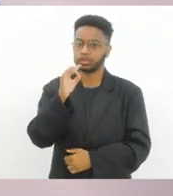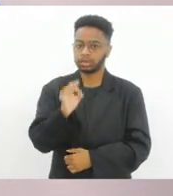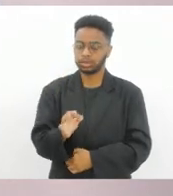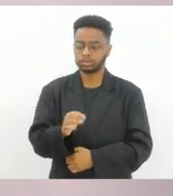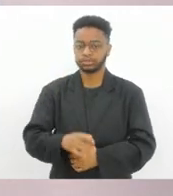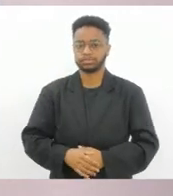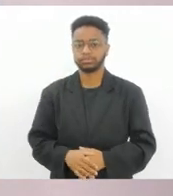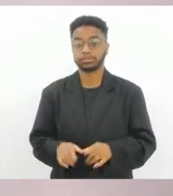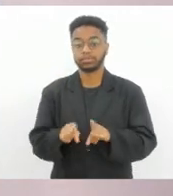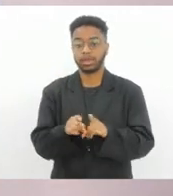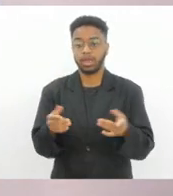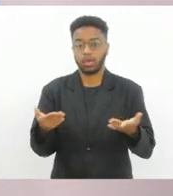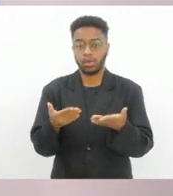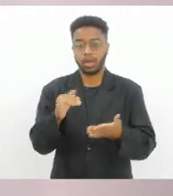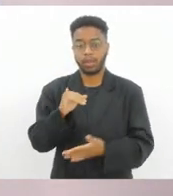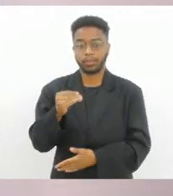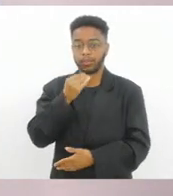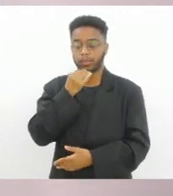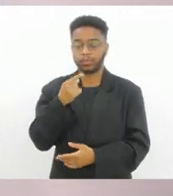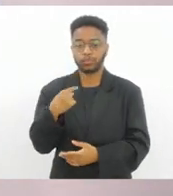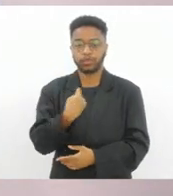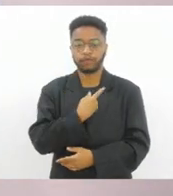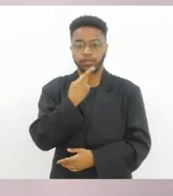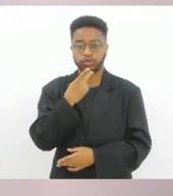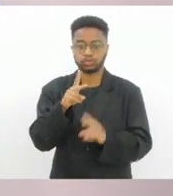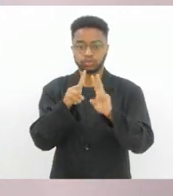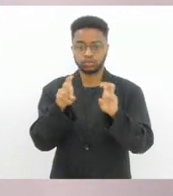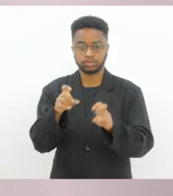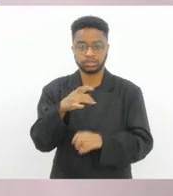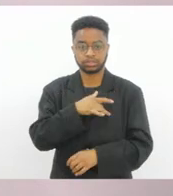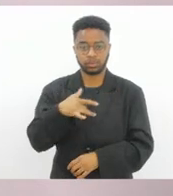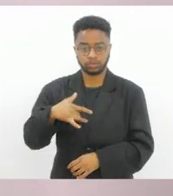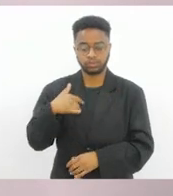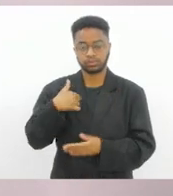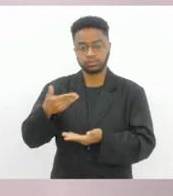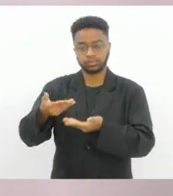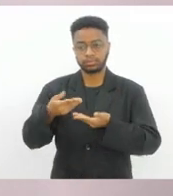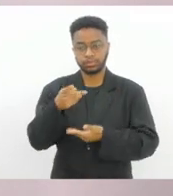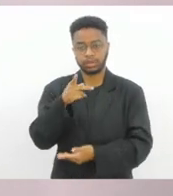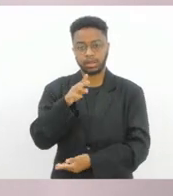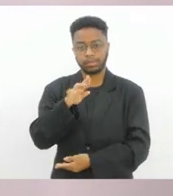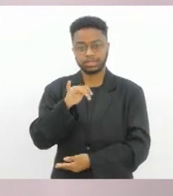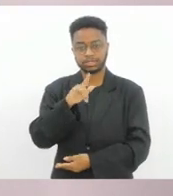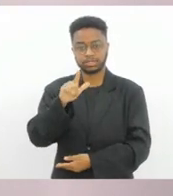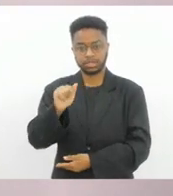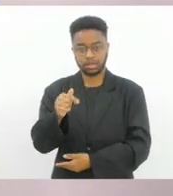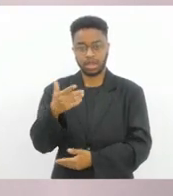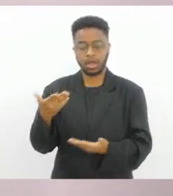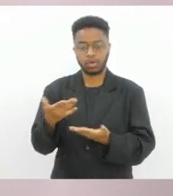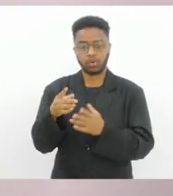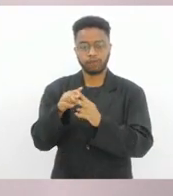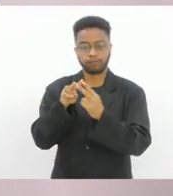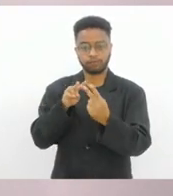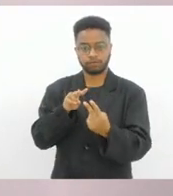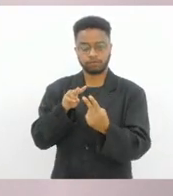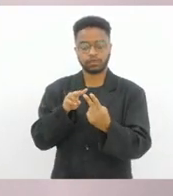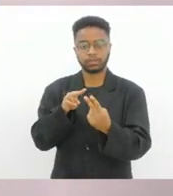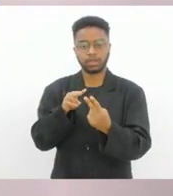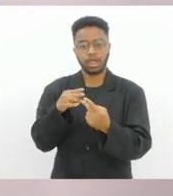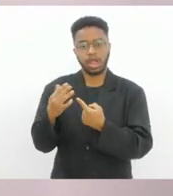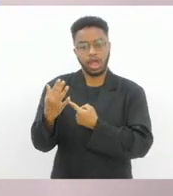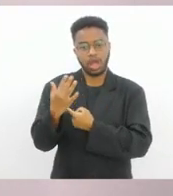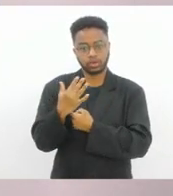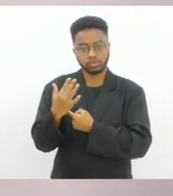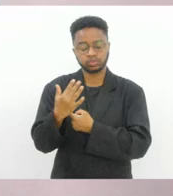aproveito agora, já porque a gente está falando de saúde, convido a senhora Priscila Brito, que está online, a nos